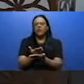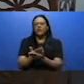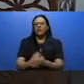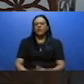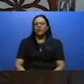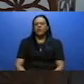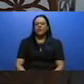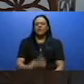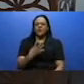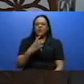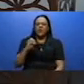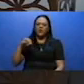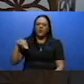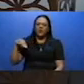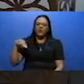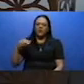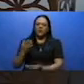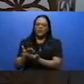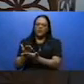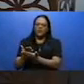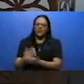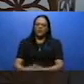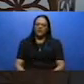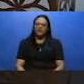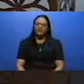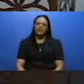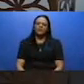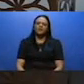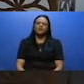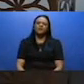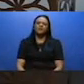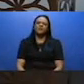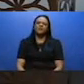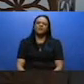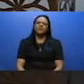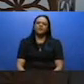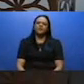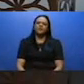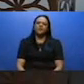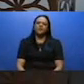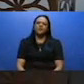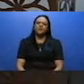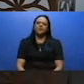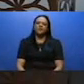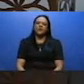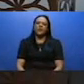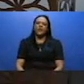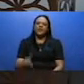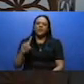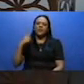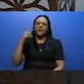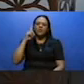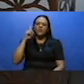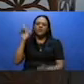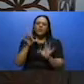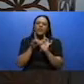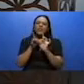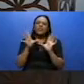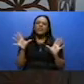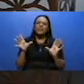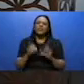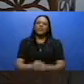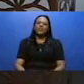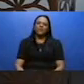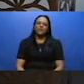40 minutinhos de aula, mais as suas atividades, né? E aí, pronto, você fica com o seu dia livre. Depois de você